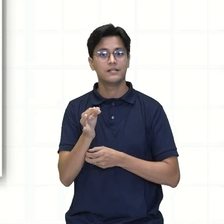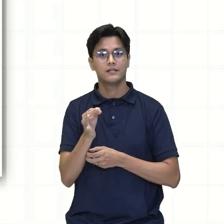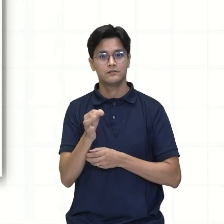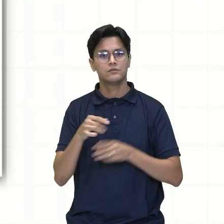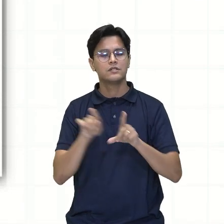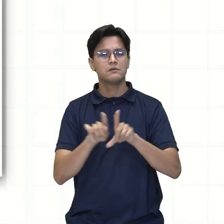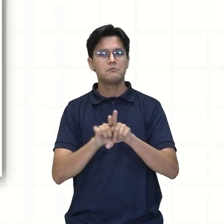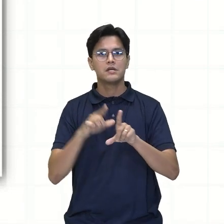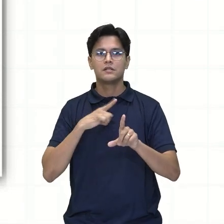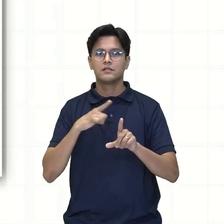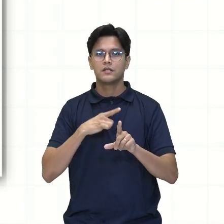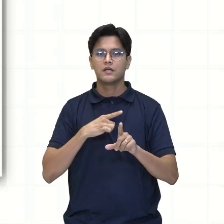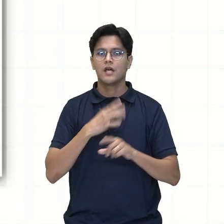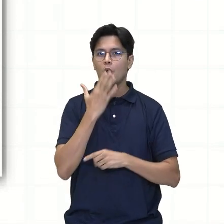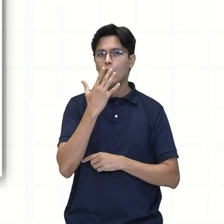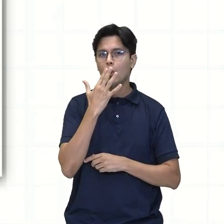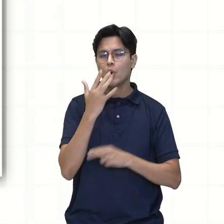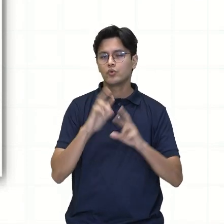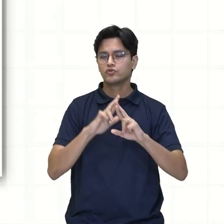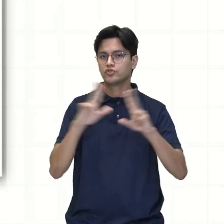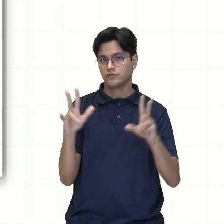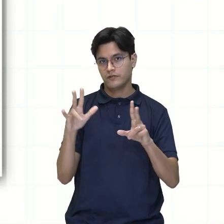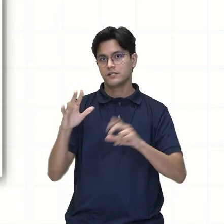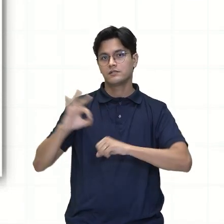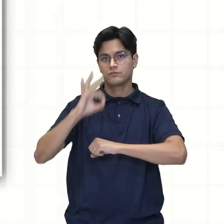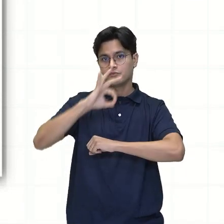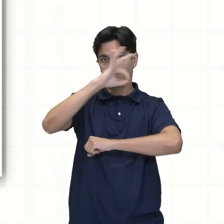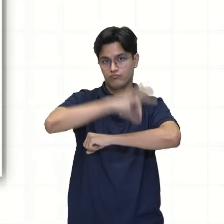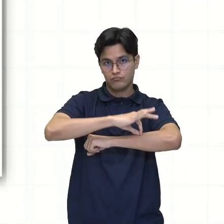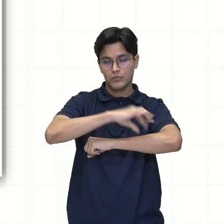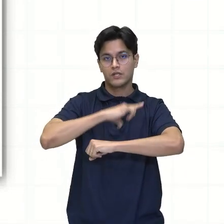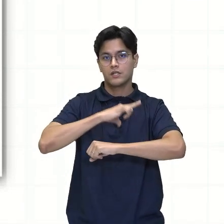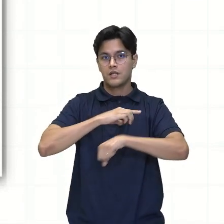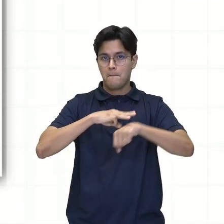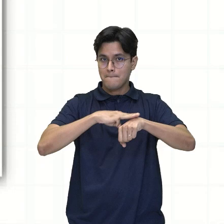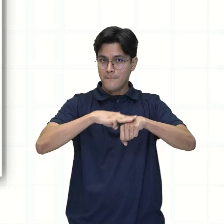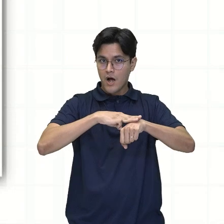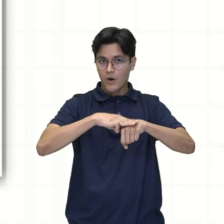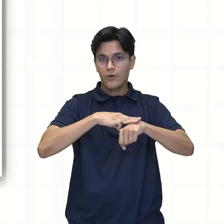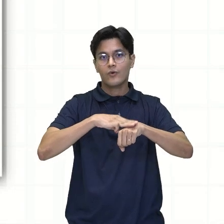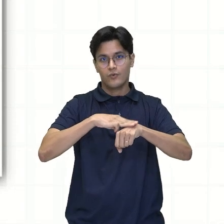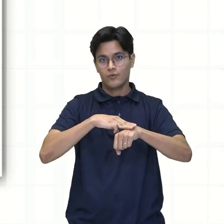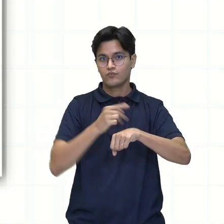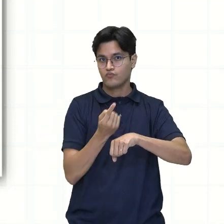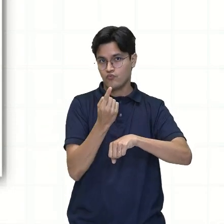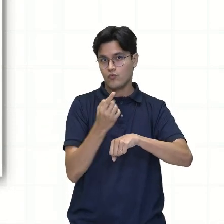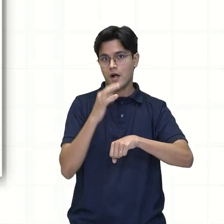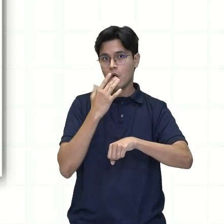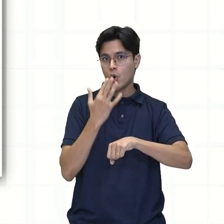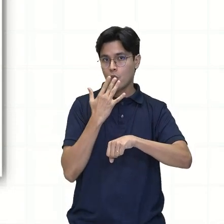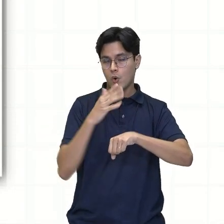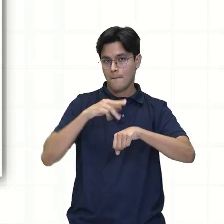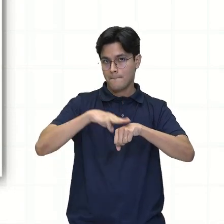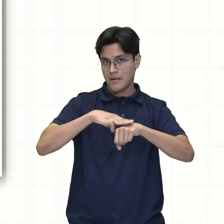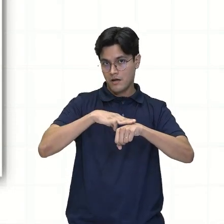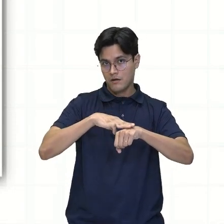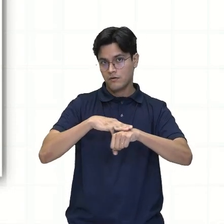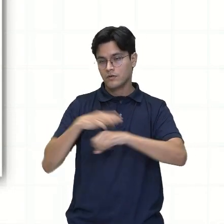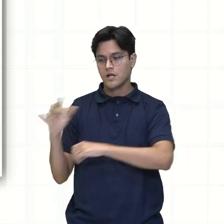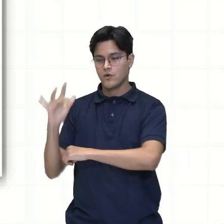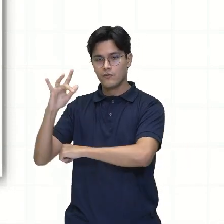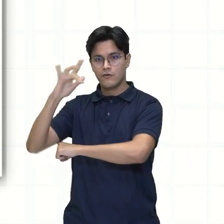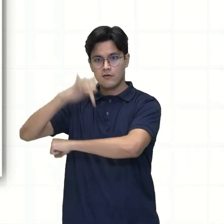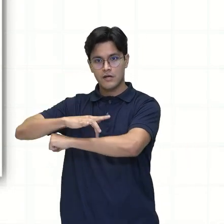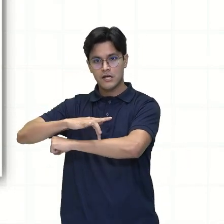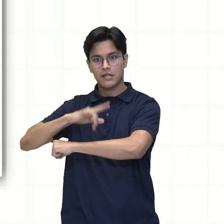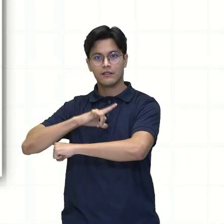viu, né? O tom monocromático marrom, no caso do carapanã, e o mosquito da dengue vai ter aí o corpo preto